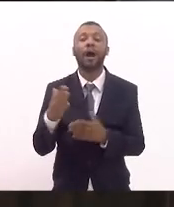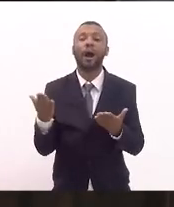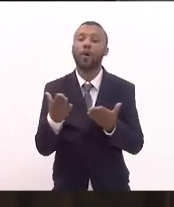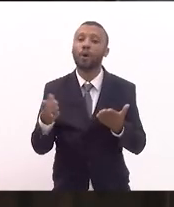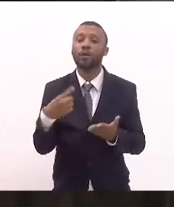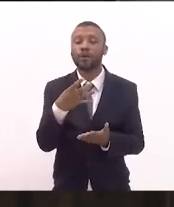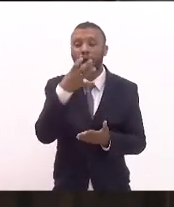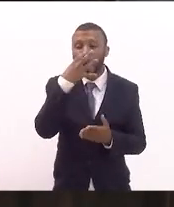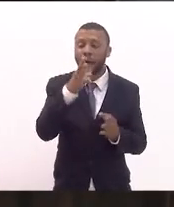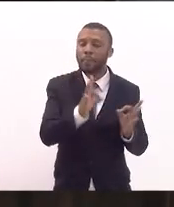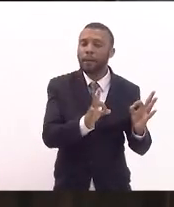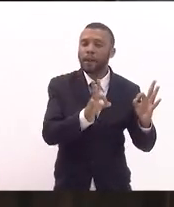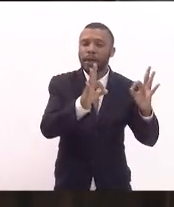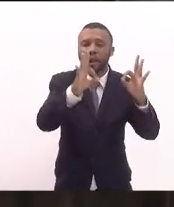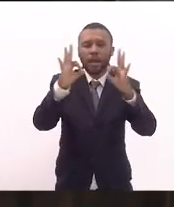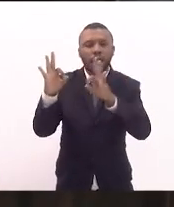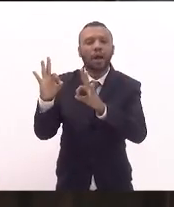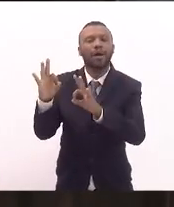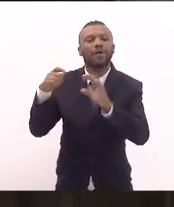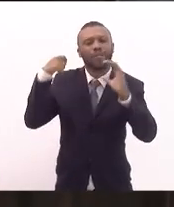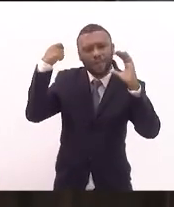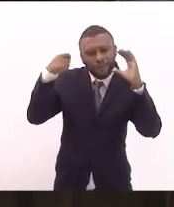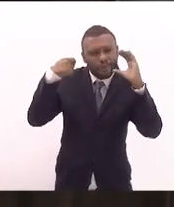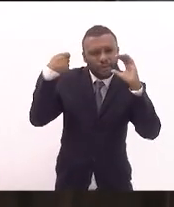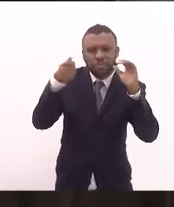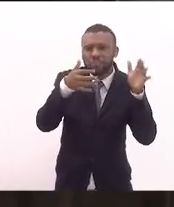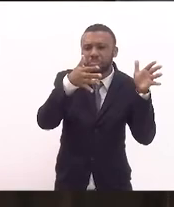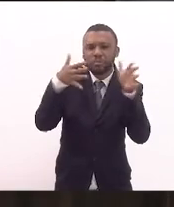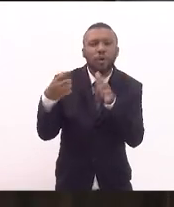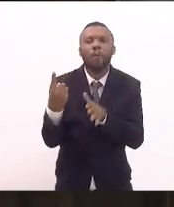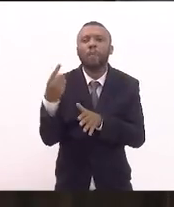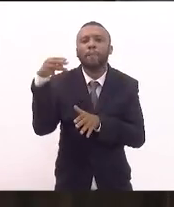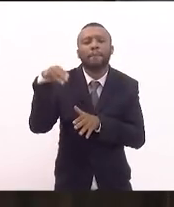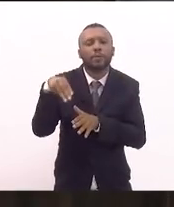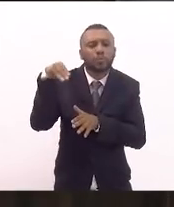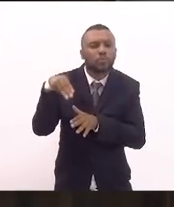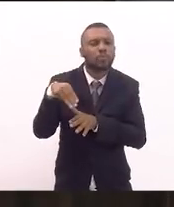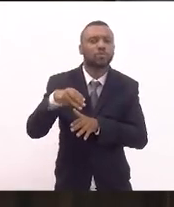vídeo de um minuto da TV Alerj.